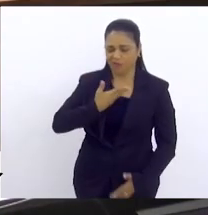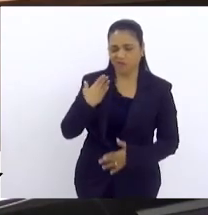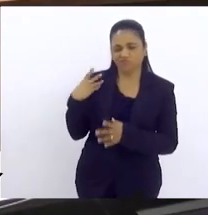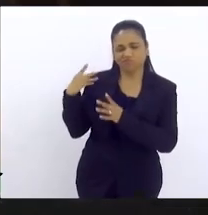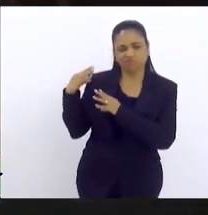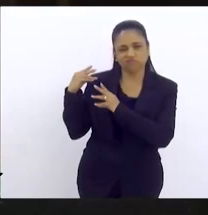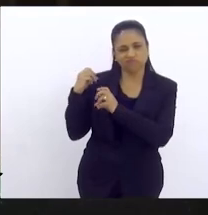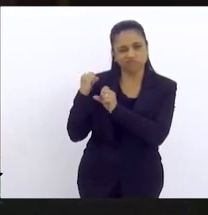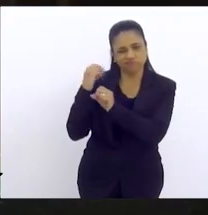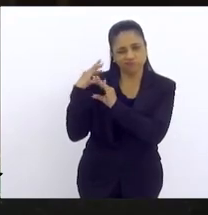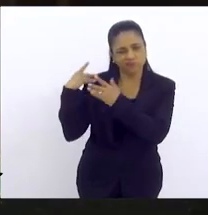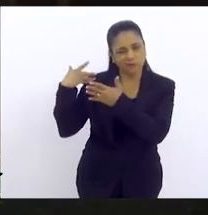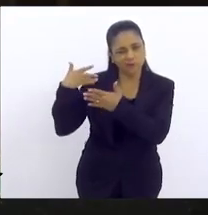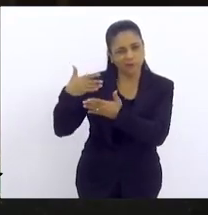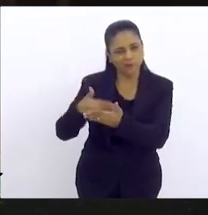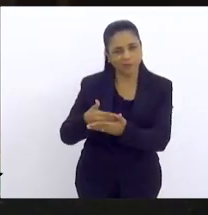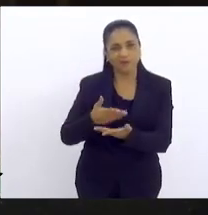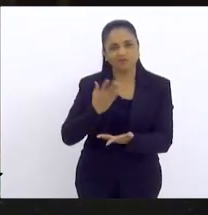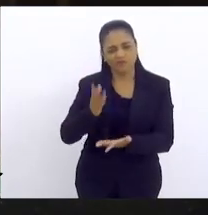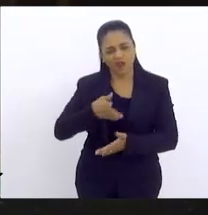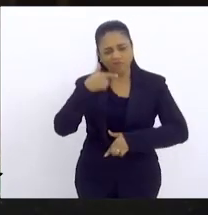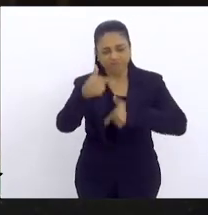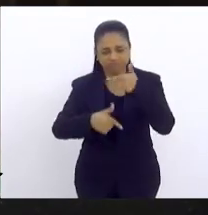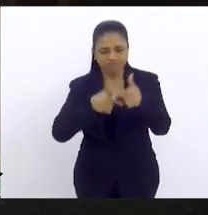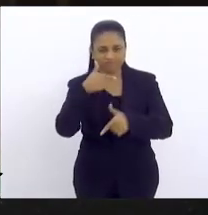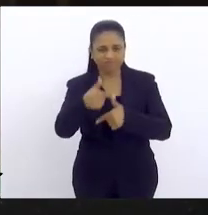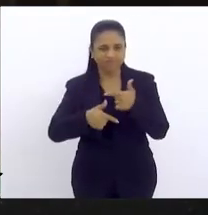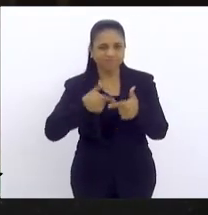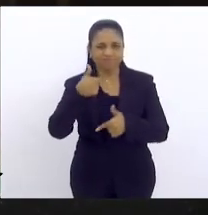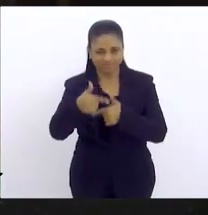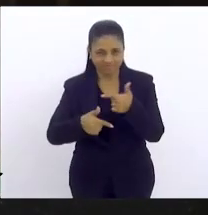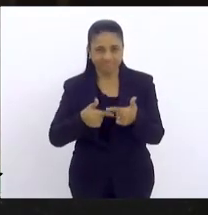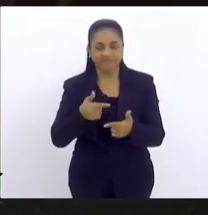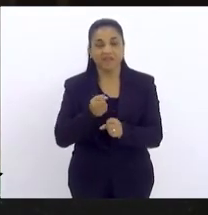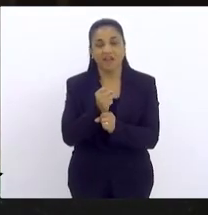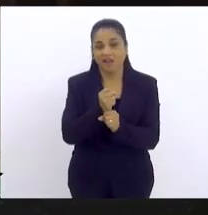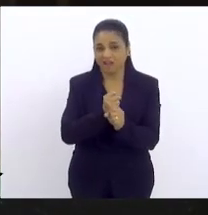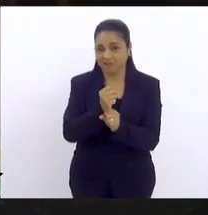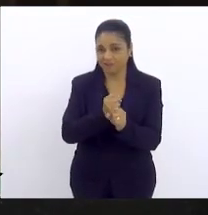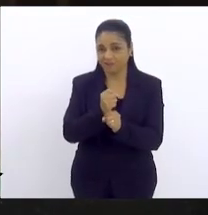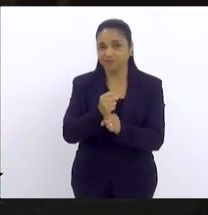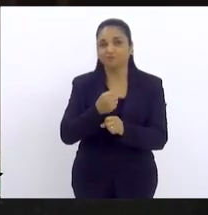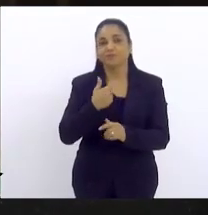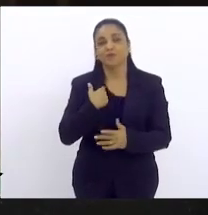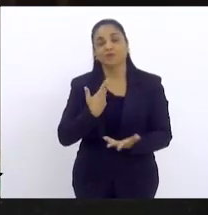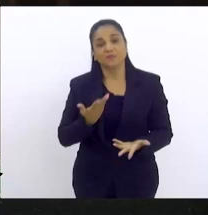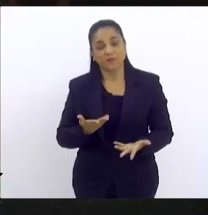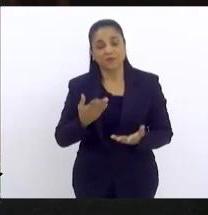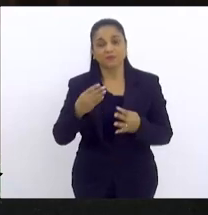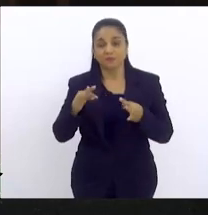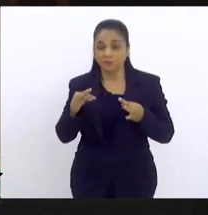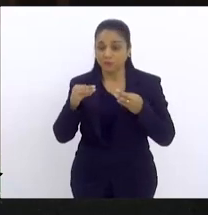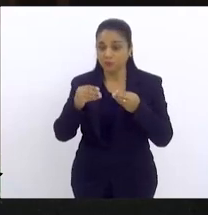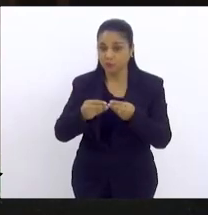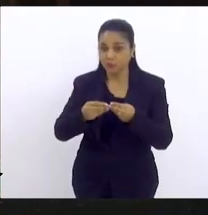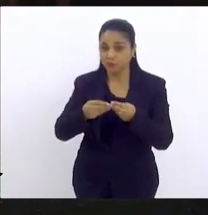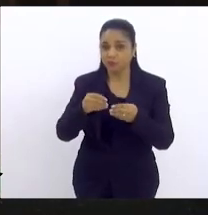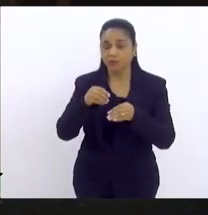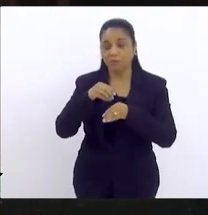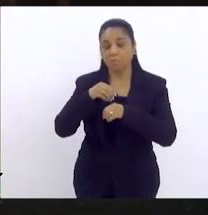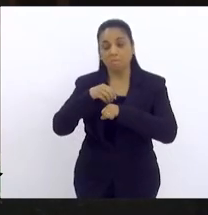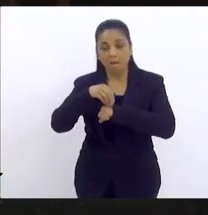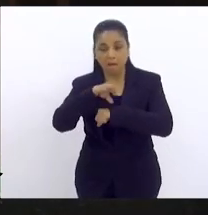tá nessa caminhada aí Bom dia antes de tudo que foi falado aqui é